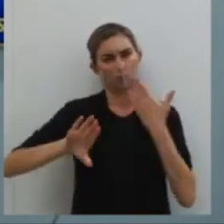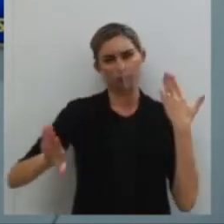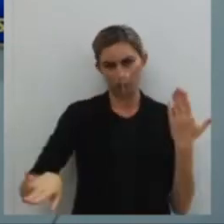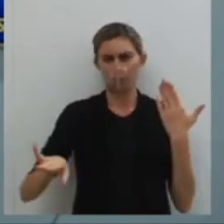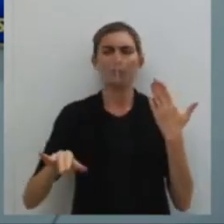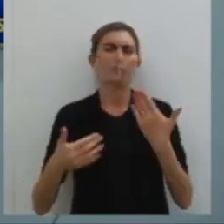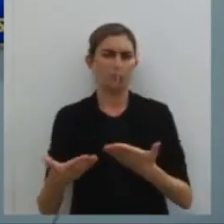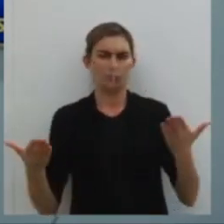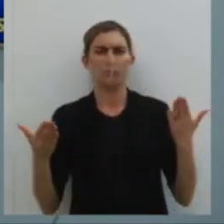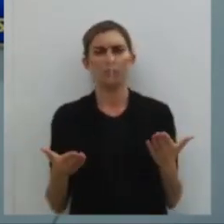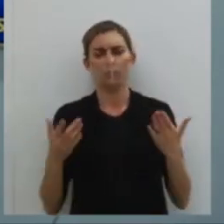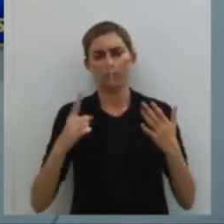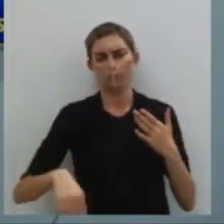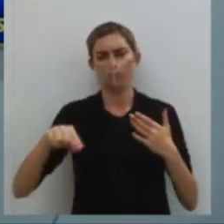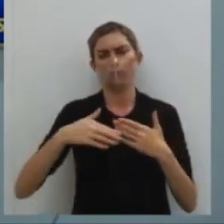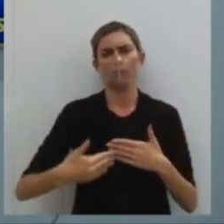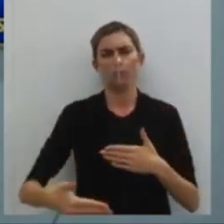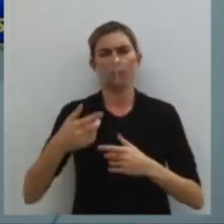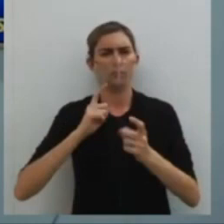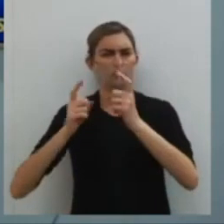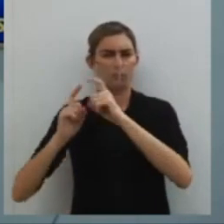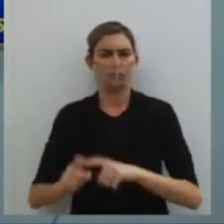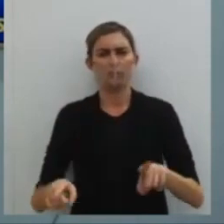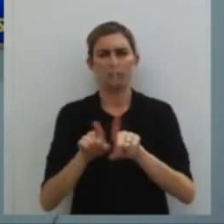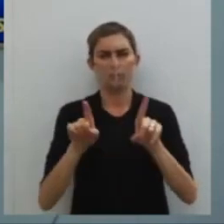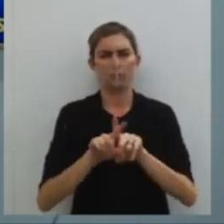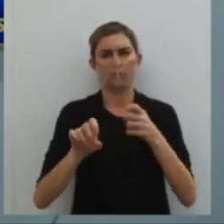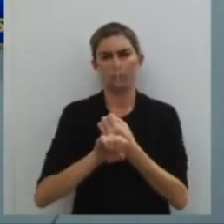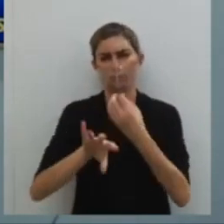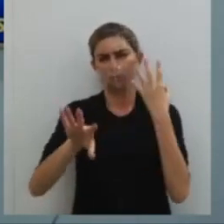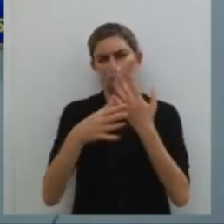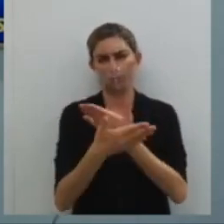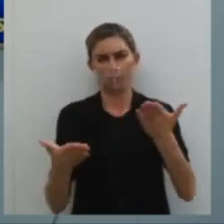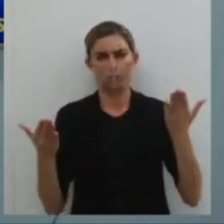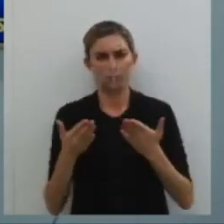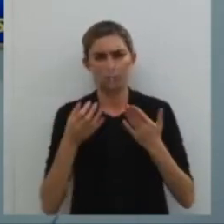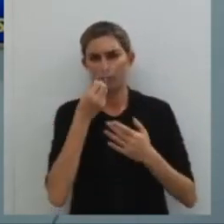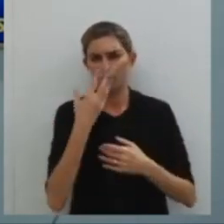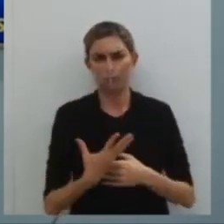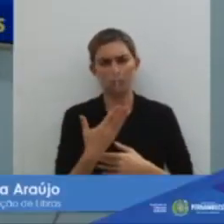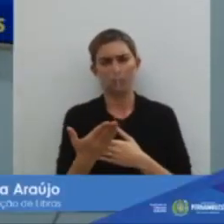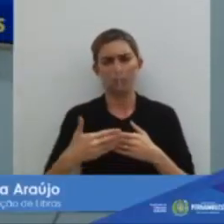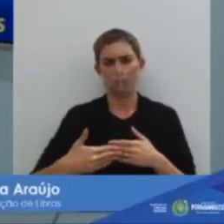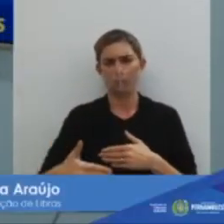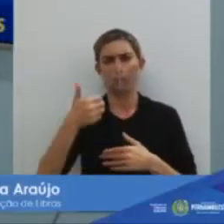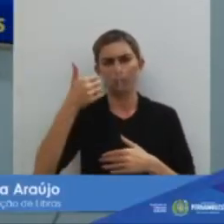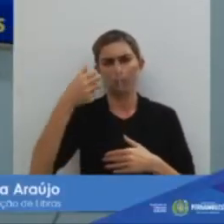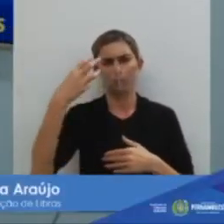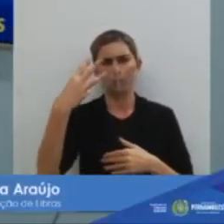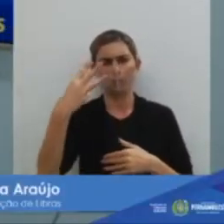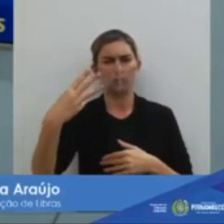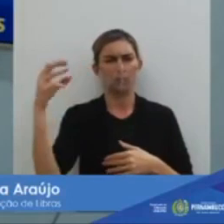distanciamento social e a gente vai interagindo também à distância com vocês, tá bom? Você, a partir do dia 3 de novembro,